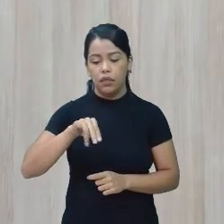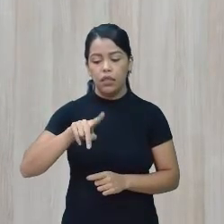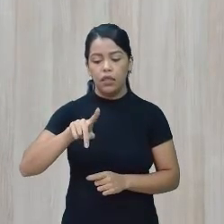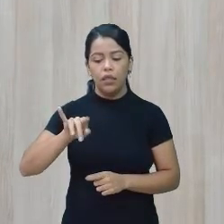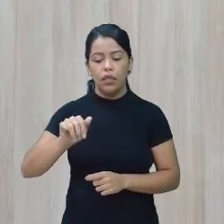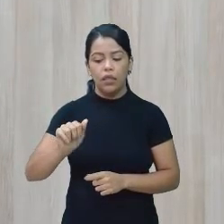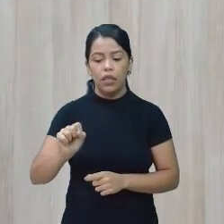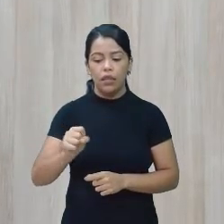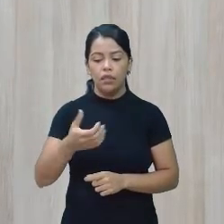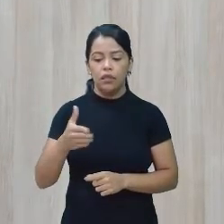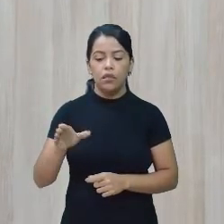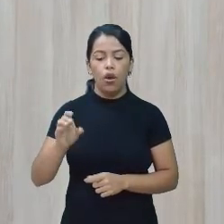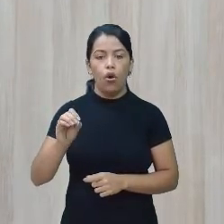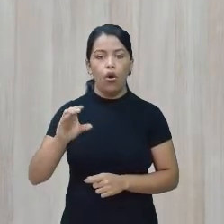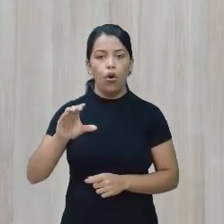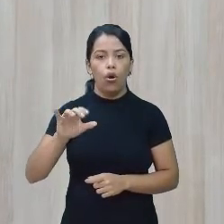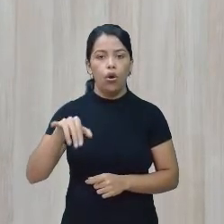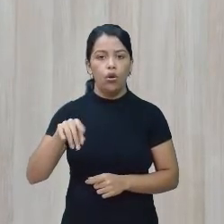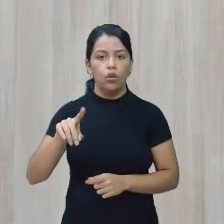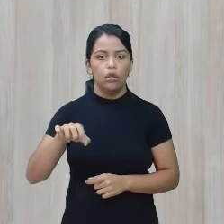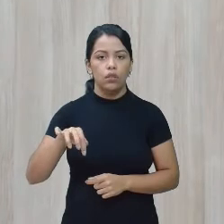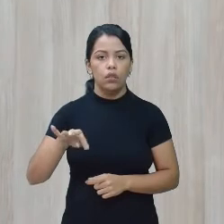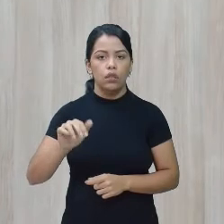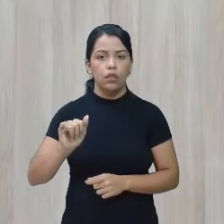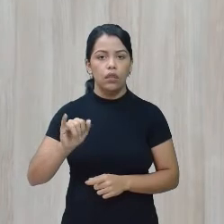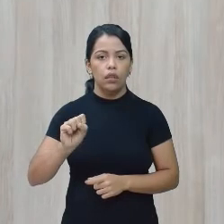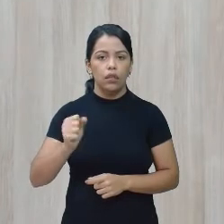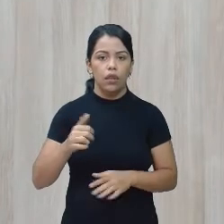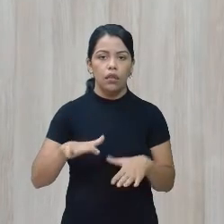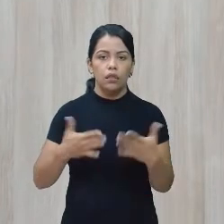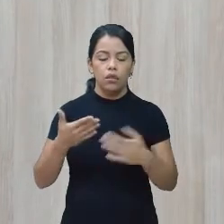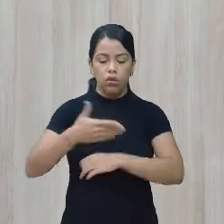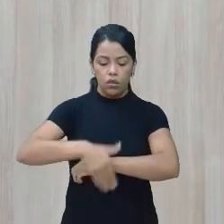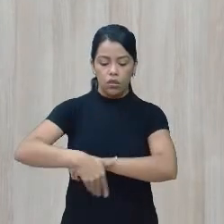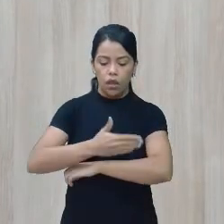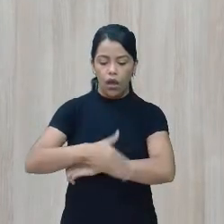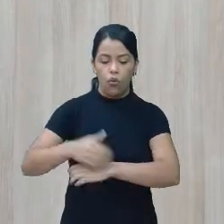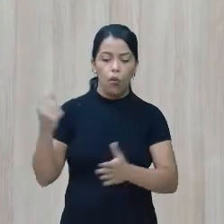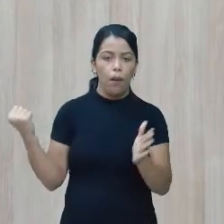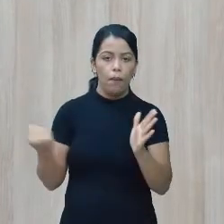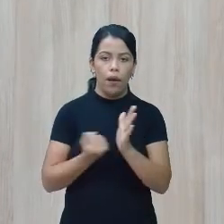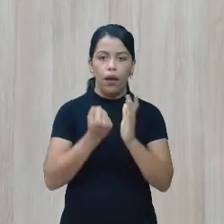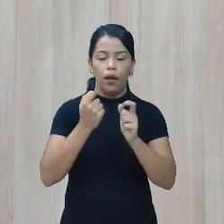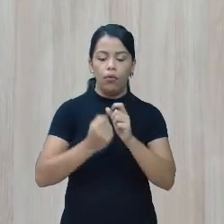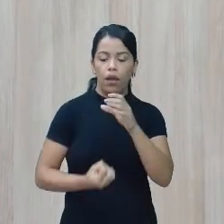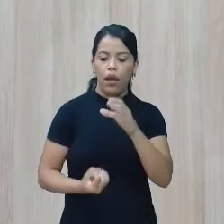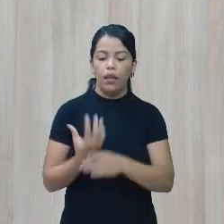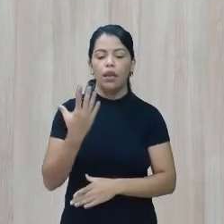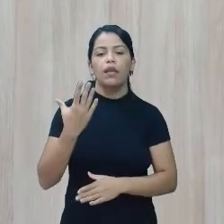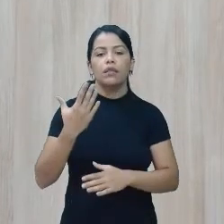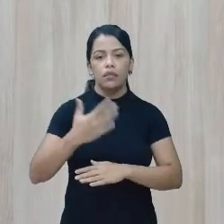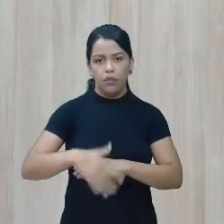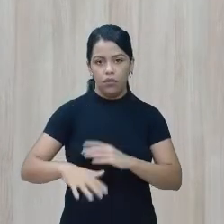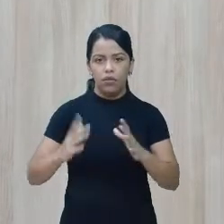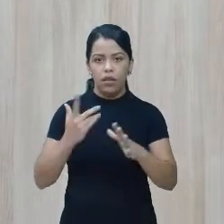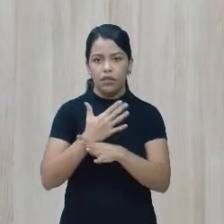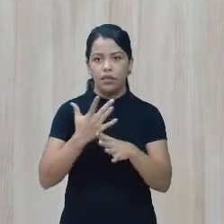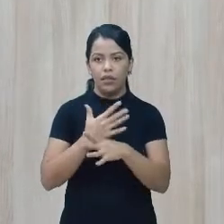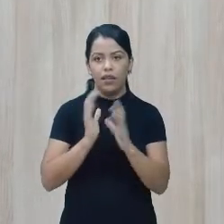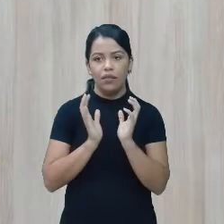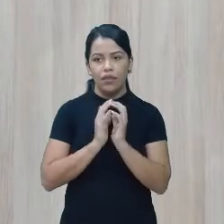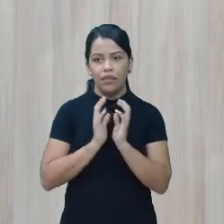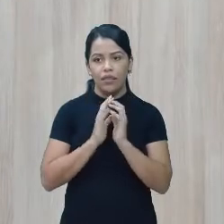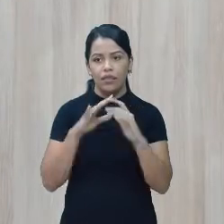Recife nasce. Então, essa rua, ela marca esse nascimento da cidade do Recife, e hoje ela é,